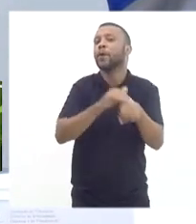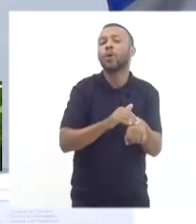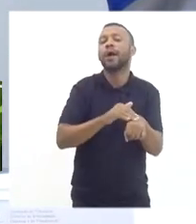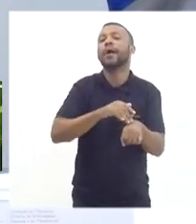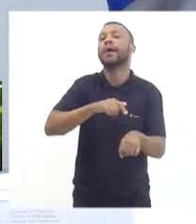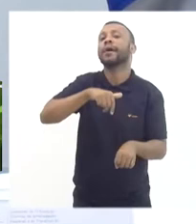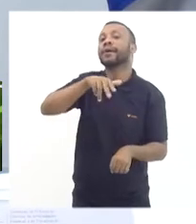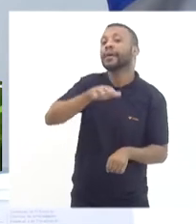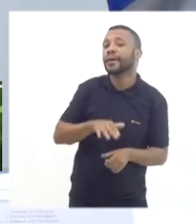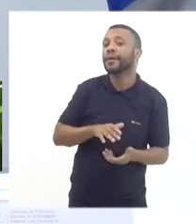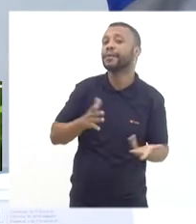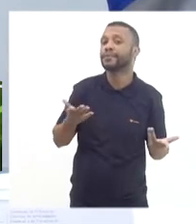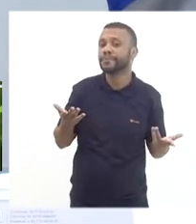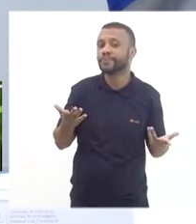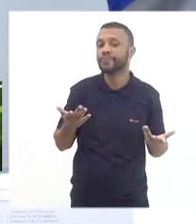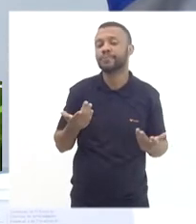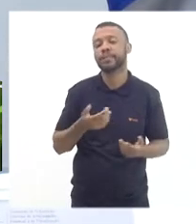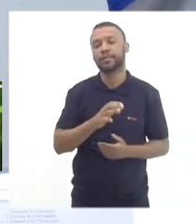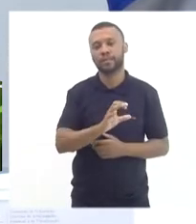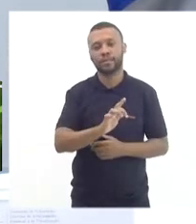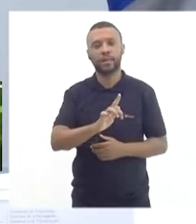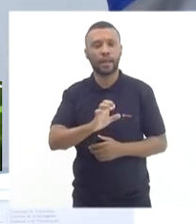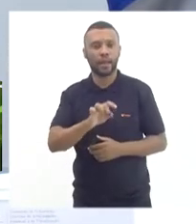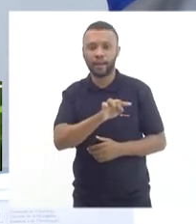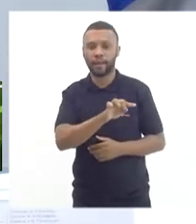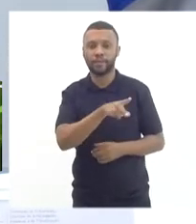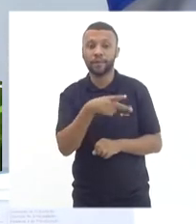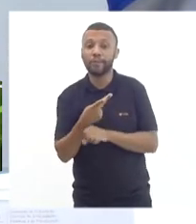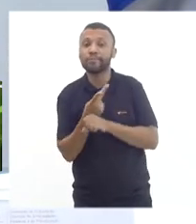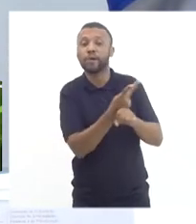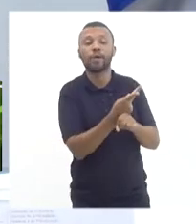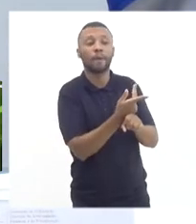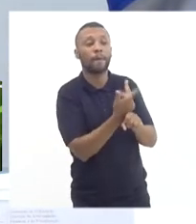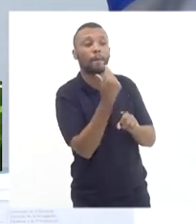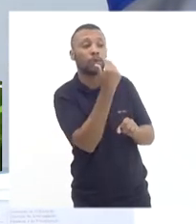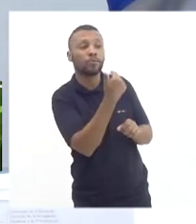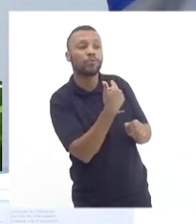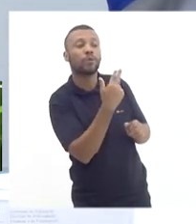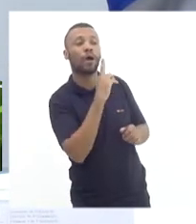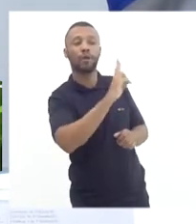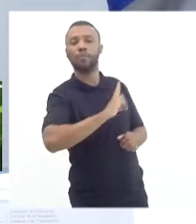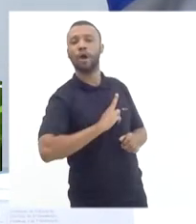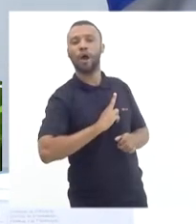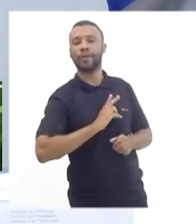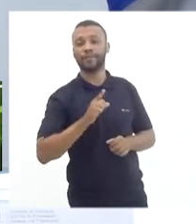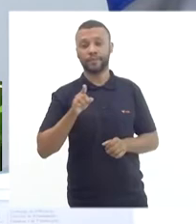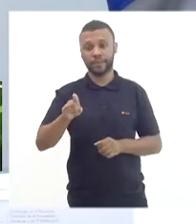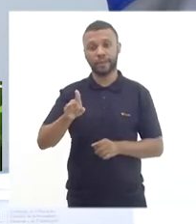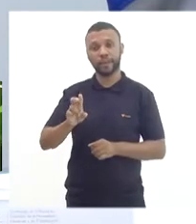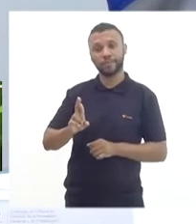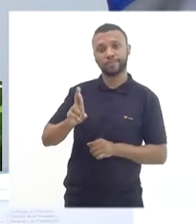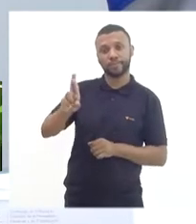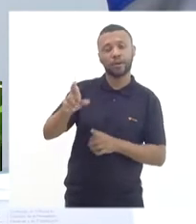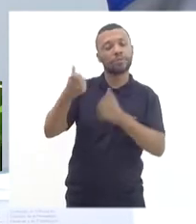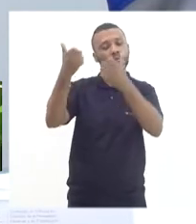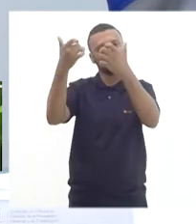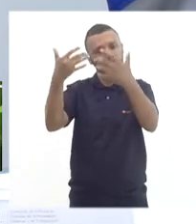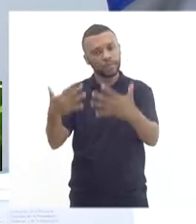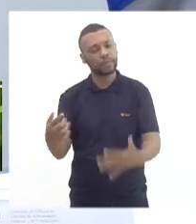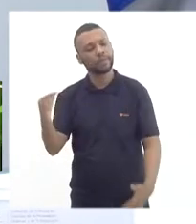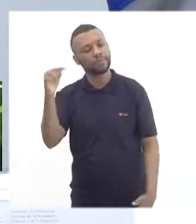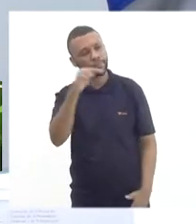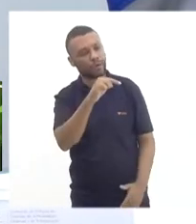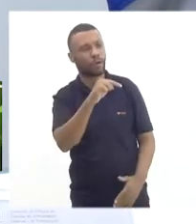Da Controladoria. E o senhor é a ponta que diz a Controladoria, ó,